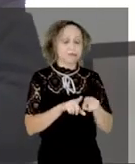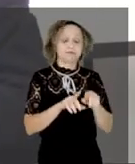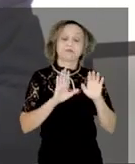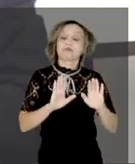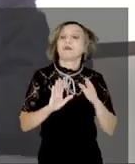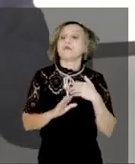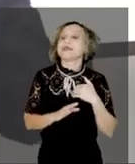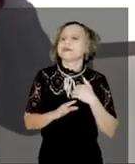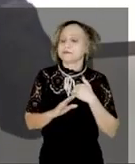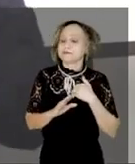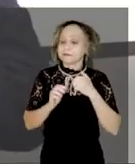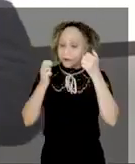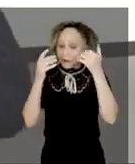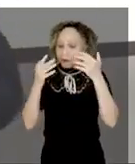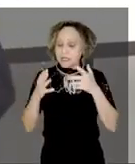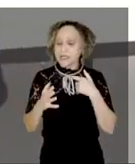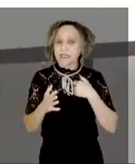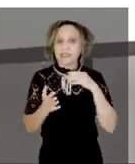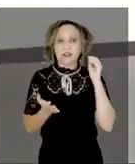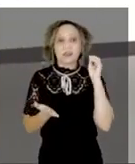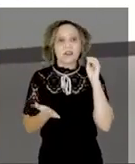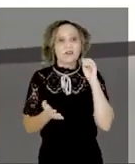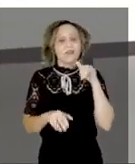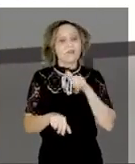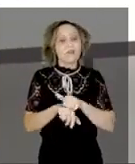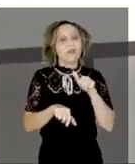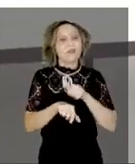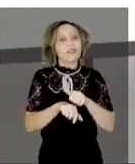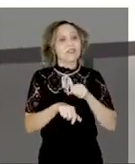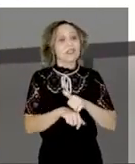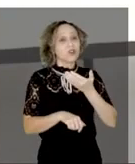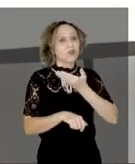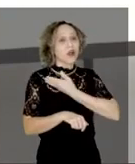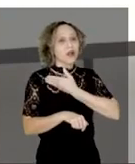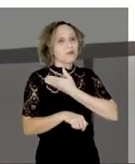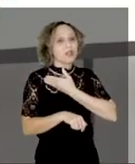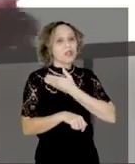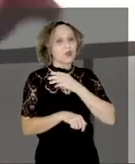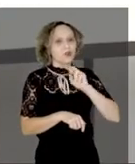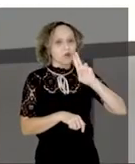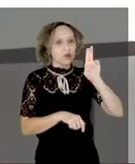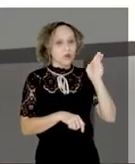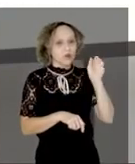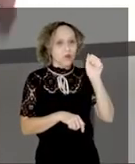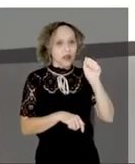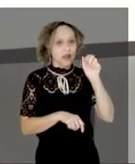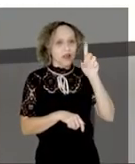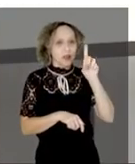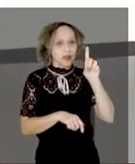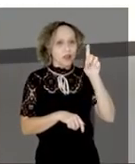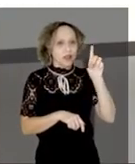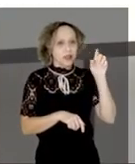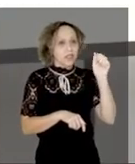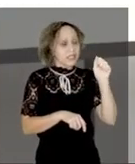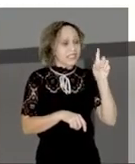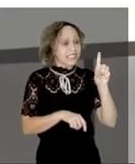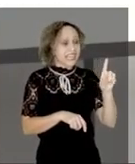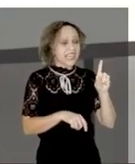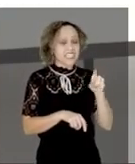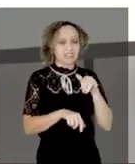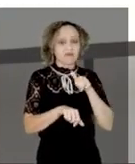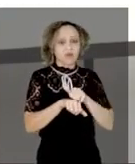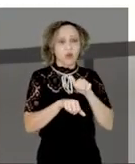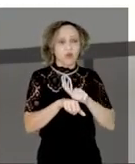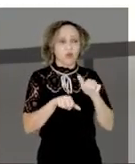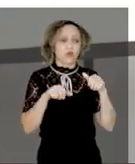desculpas, mas não foi possível ele estar conosco aqui. E aí, quando a gente conversou, que nem João Paulo disse, que lá na